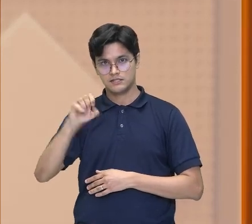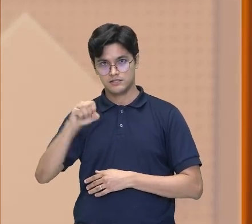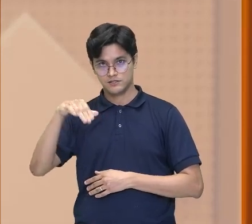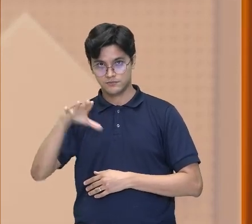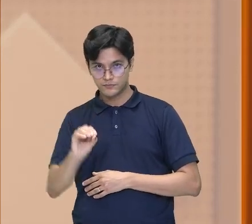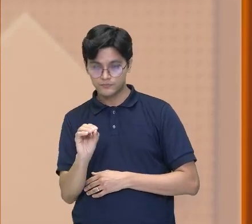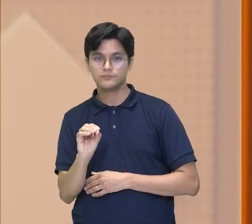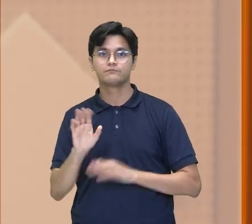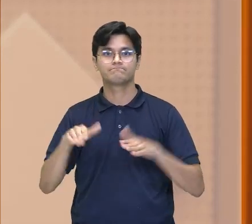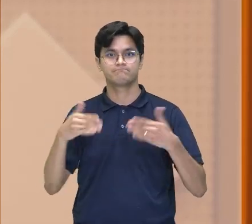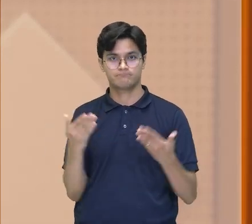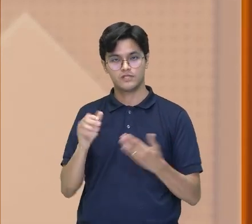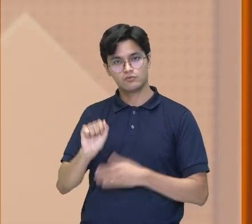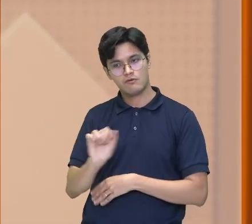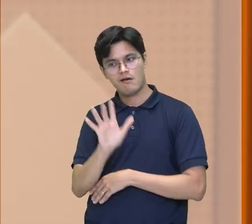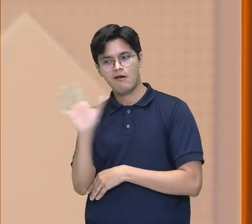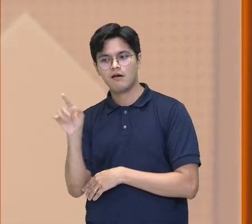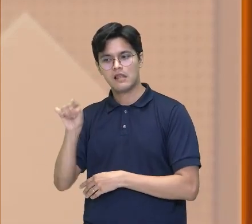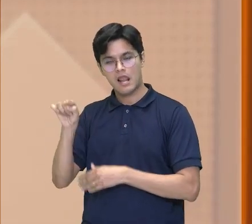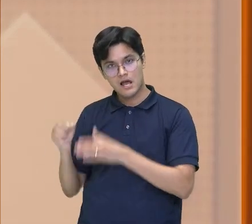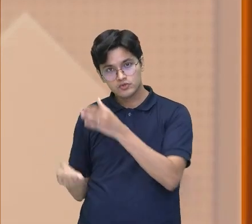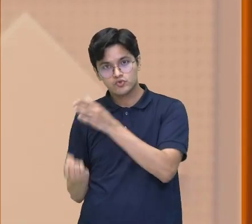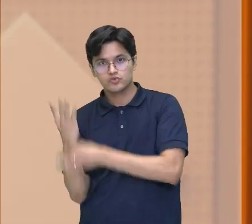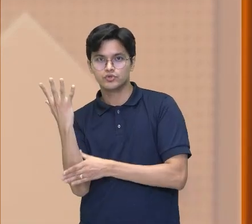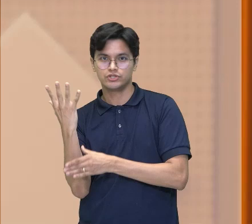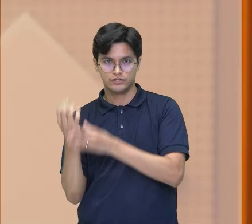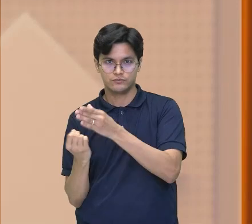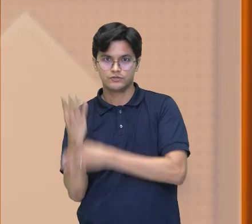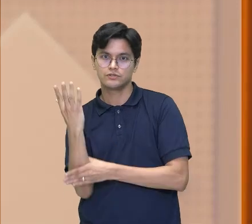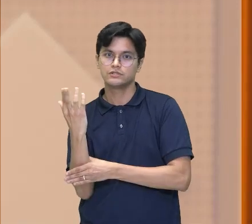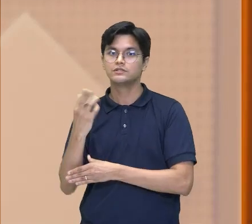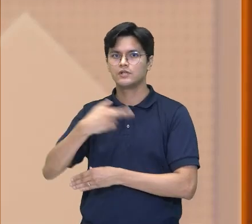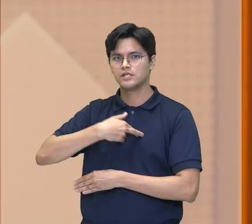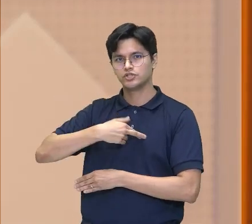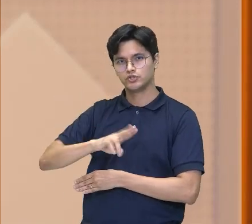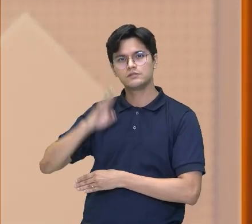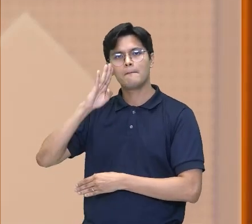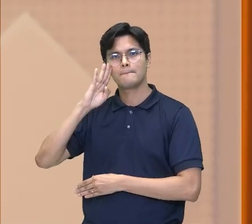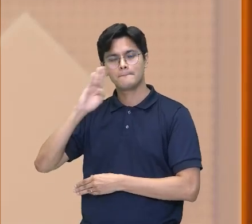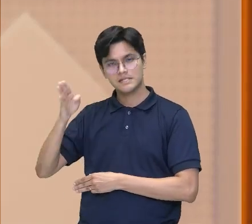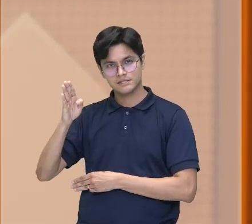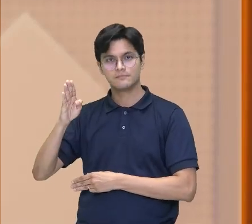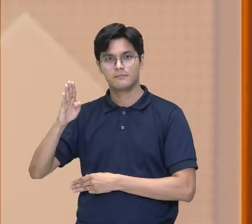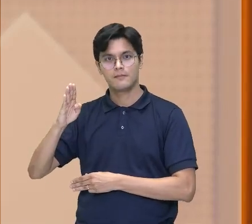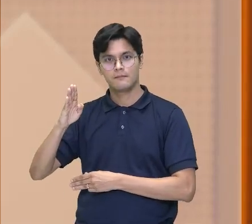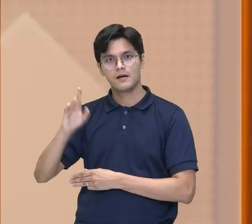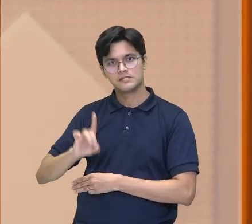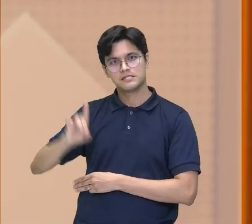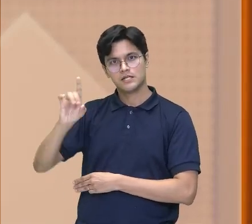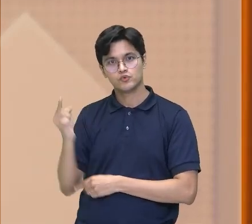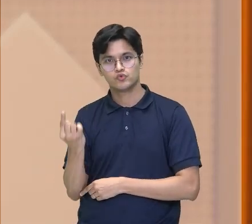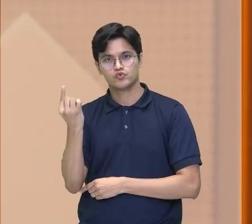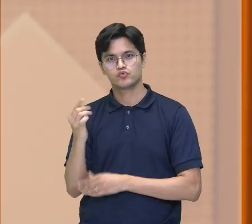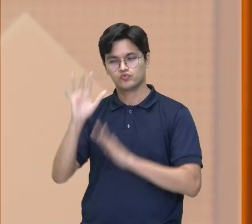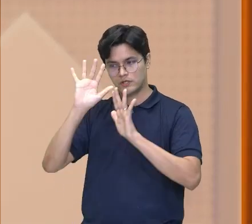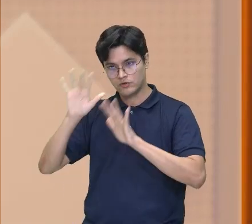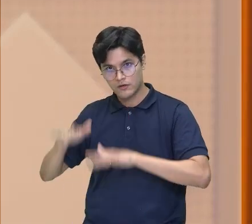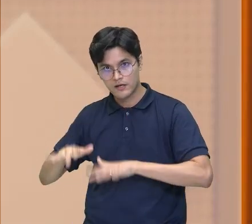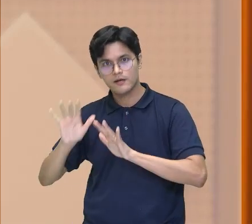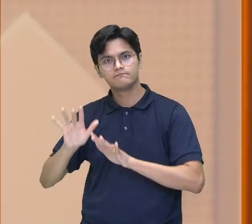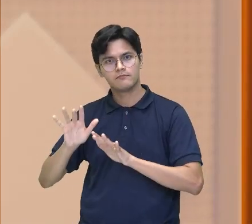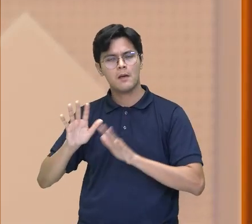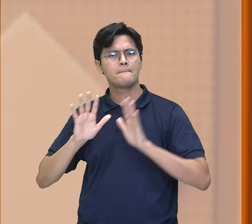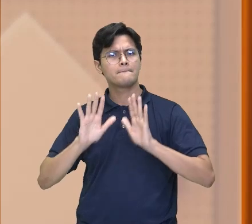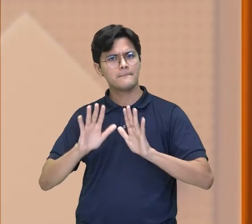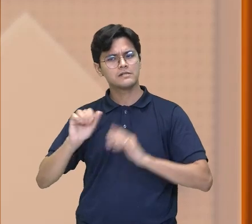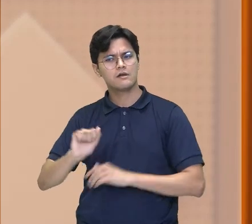das grandes religiões monoteístas, certo? E o que tem a ver a Ásia com a Europa? Bem, a Ásia, ela